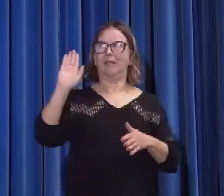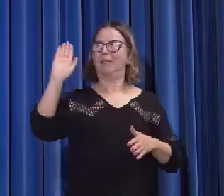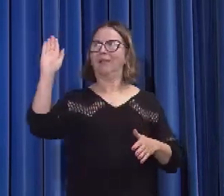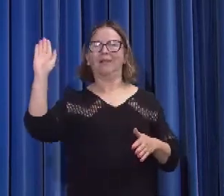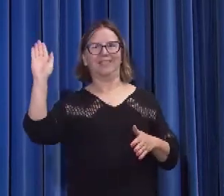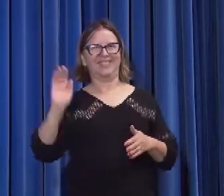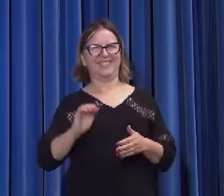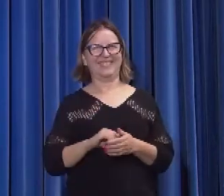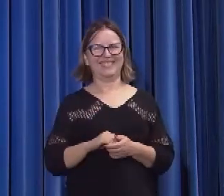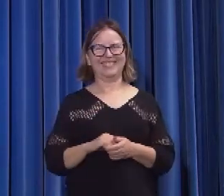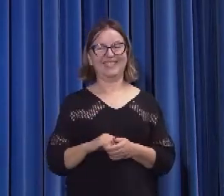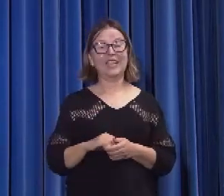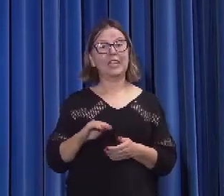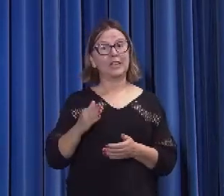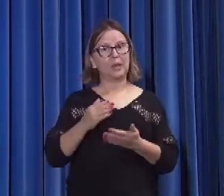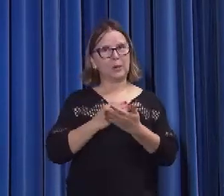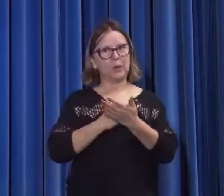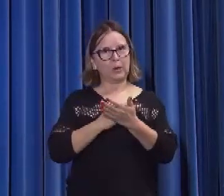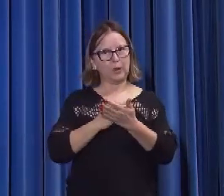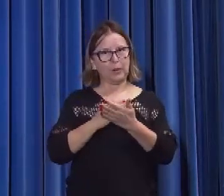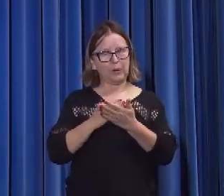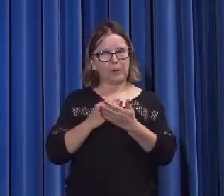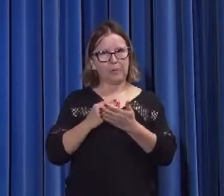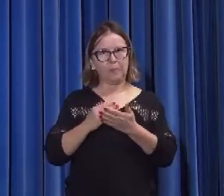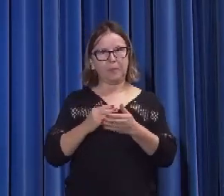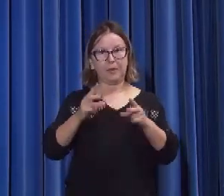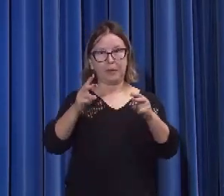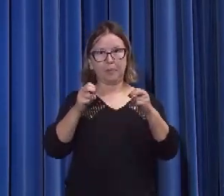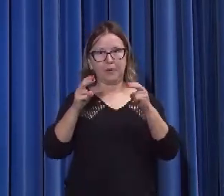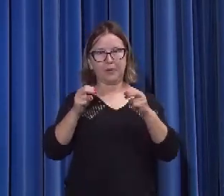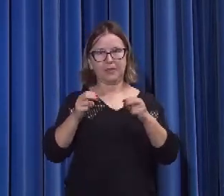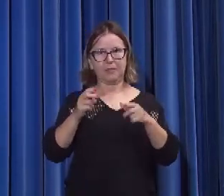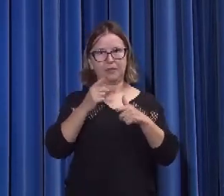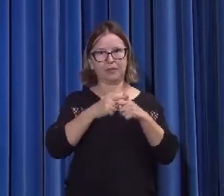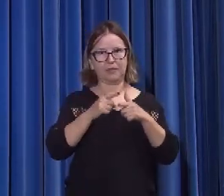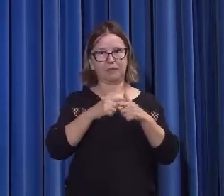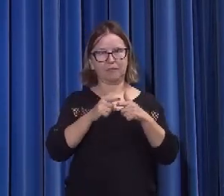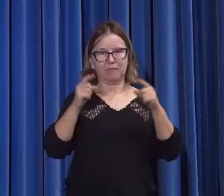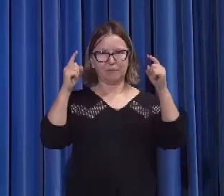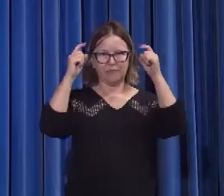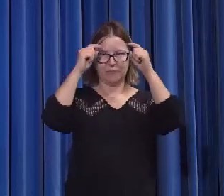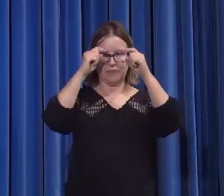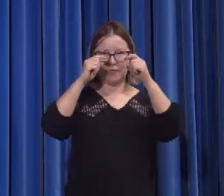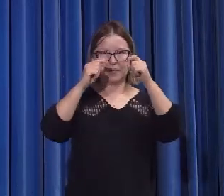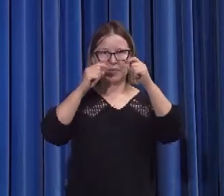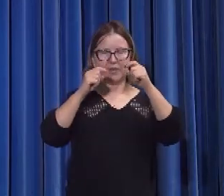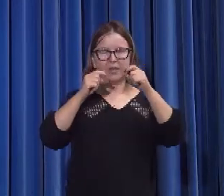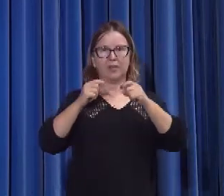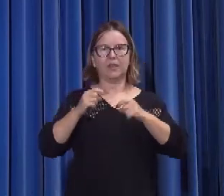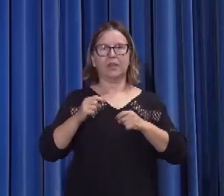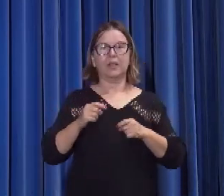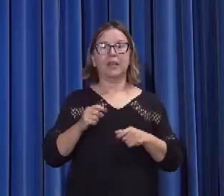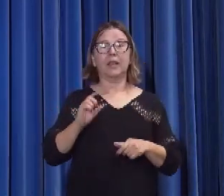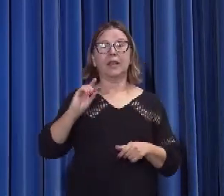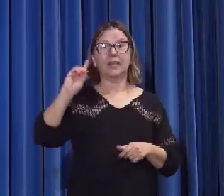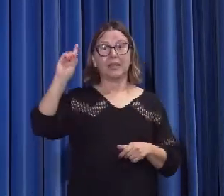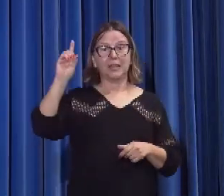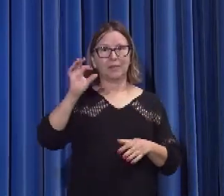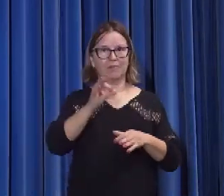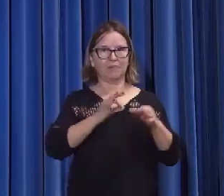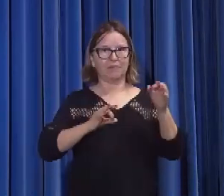Então comece a olhar para elas como oportunidades de Deus na sua vida, que o Senhor preparou para